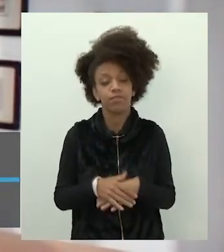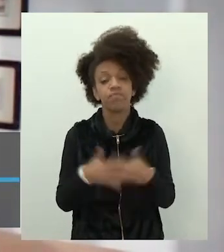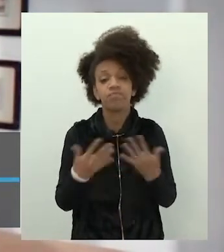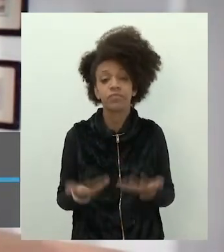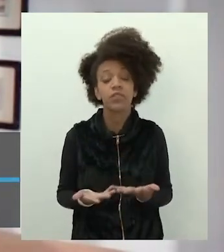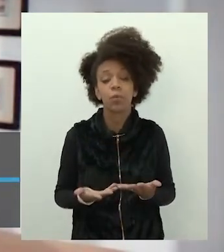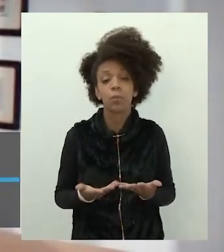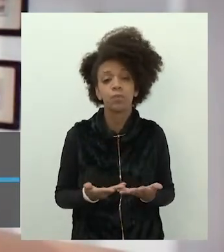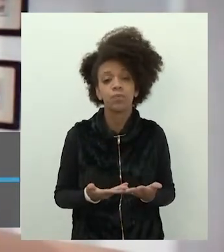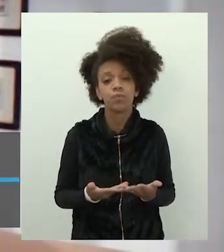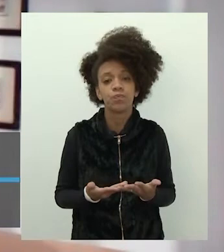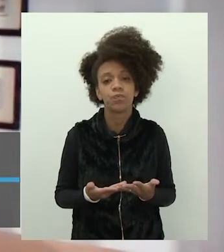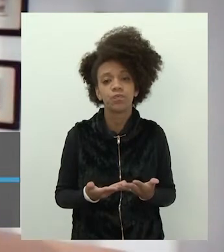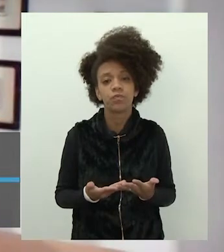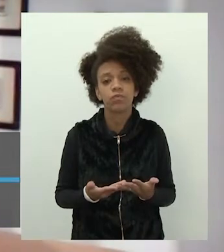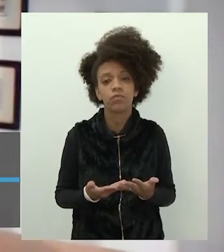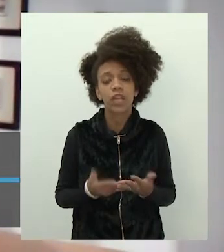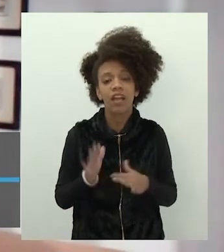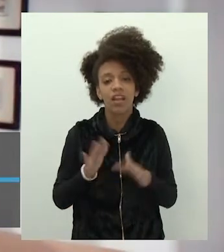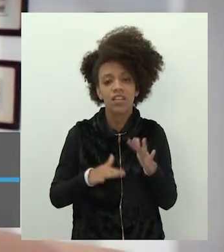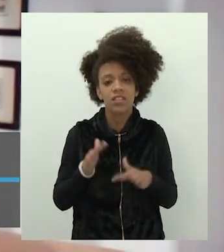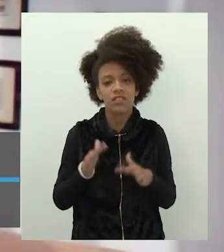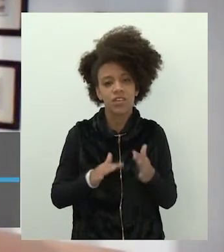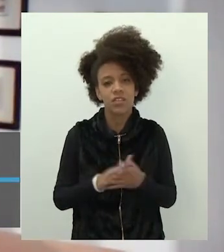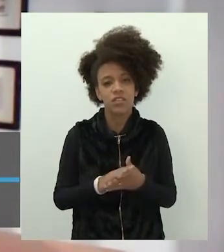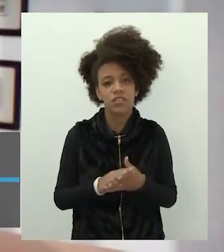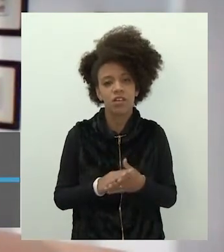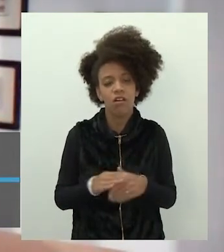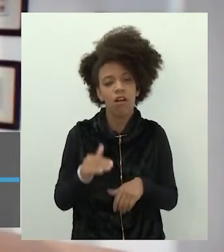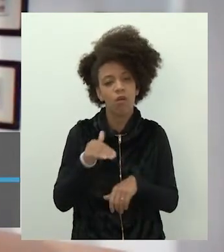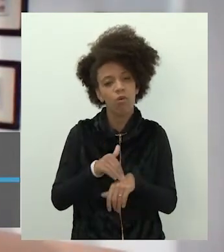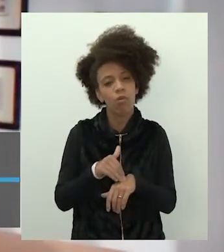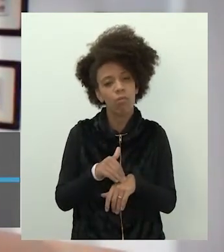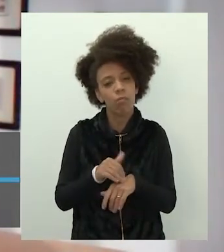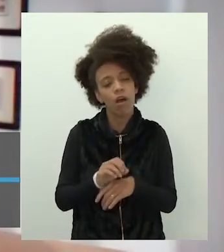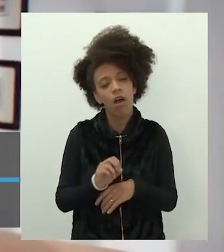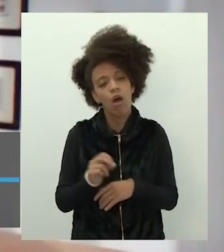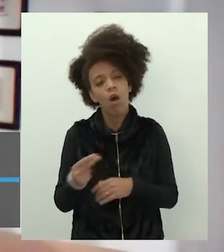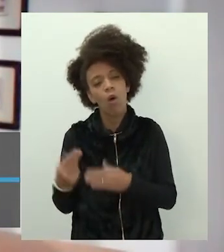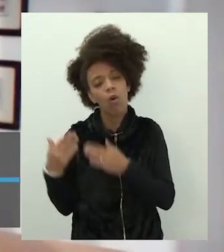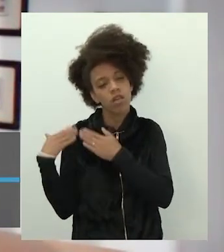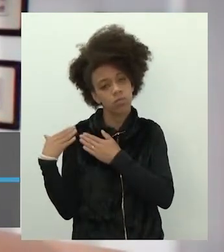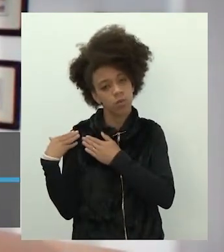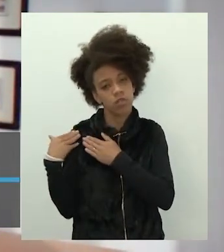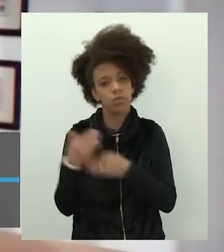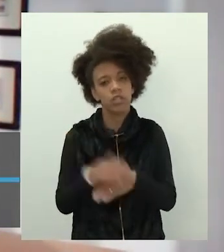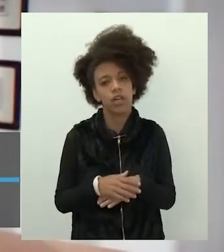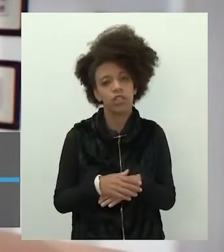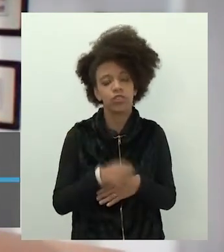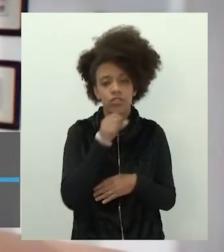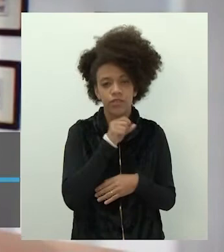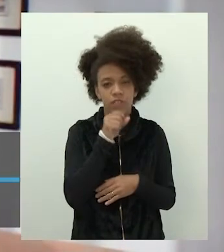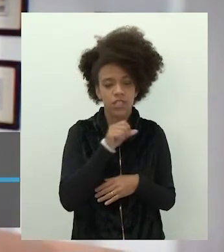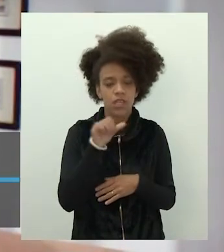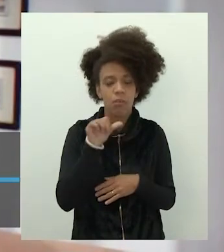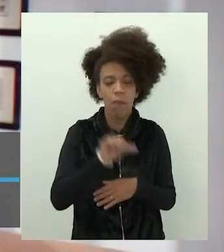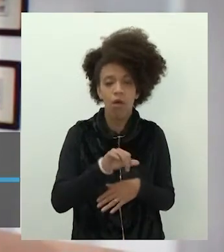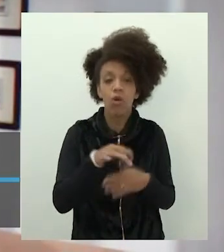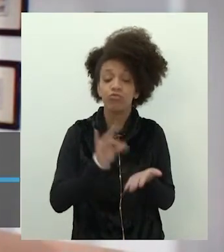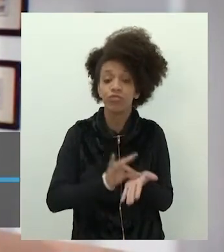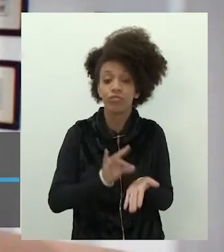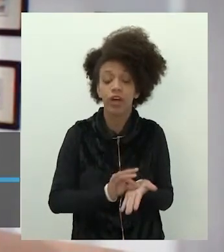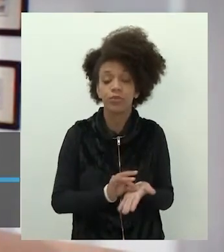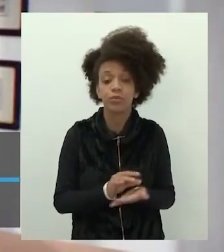Então, muitas vezes, a culpa ou a responsabilidade de envelhecer mal, de